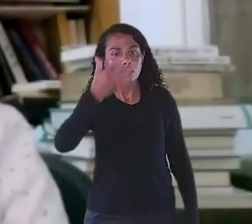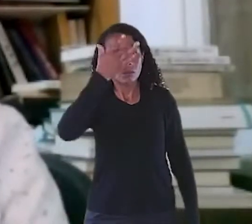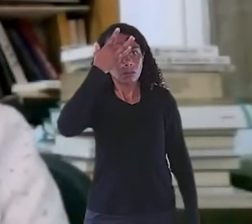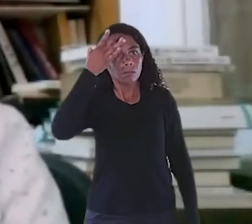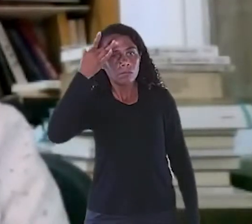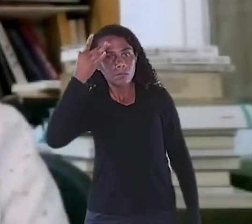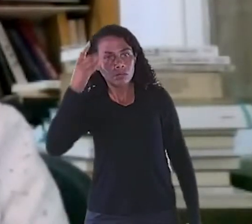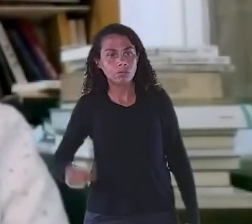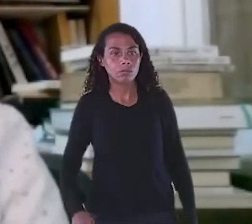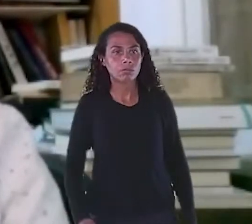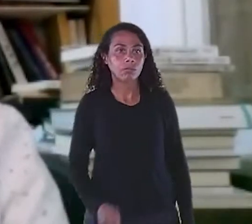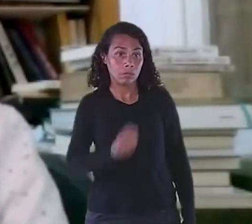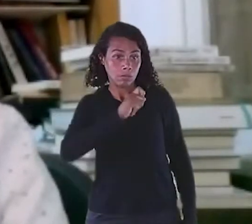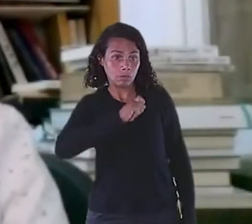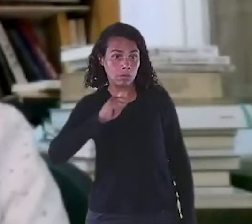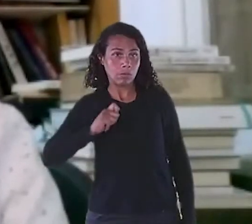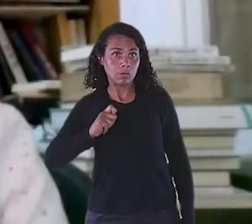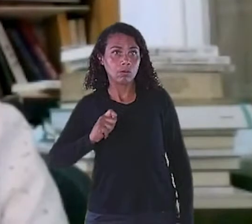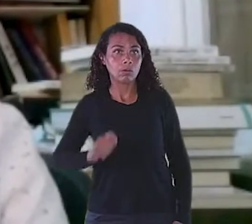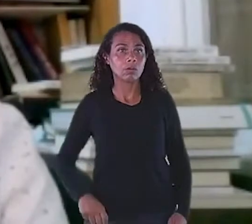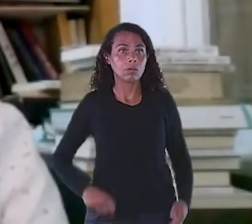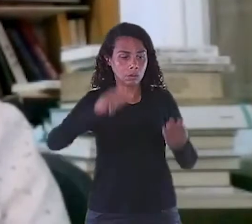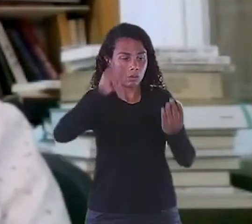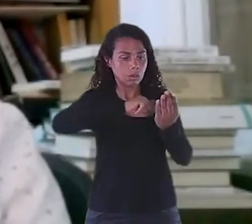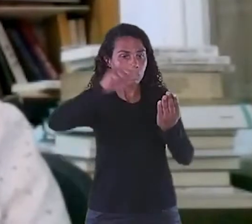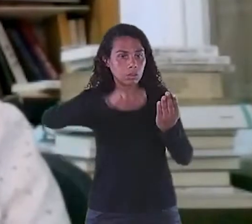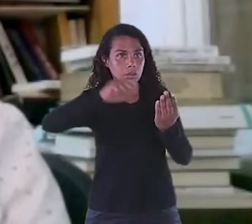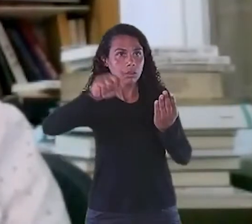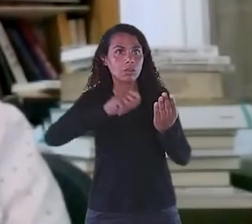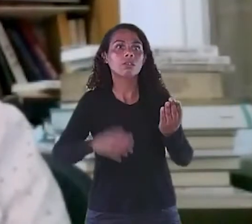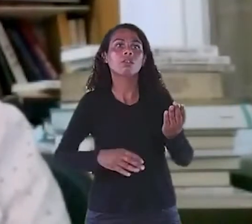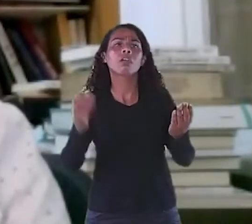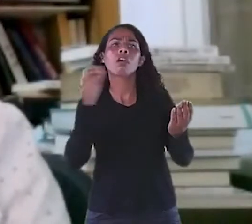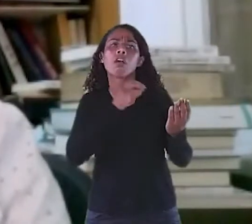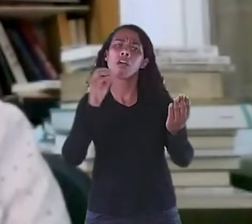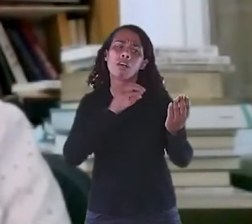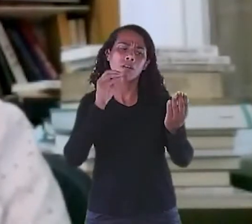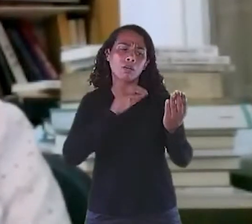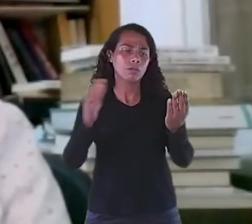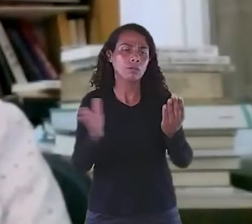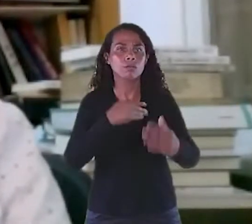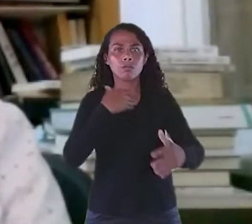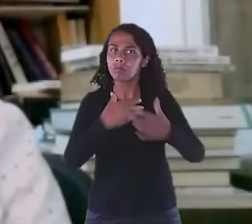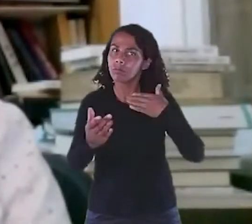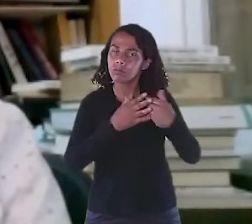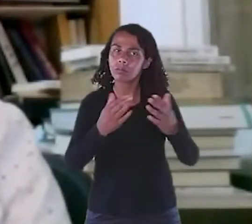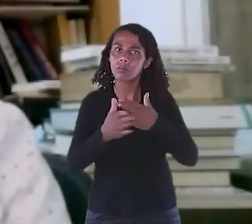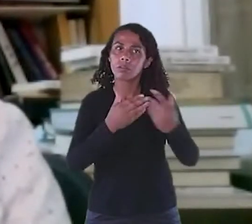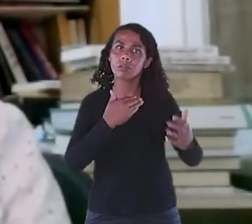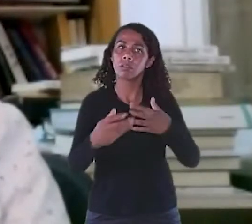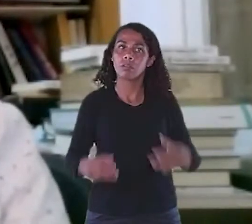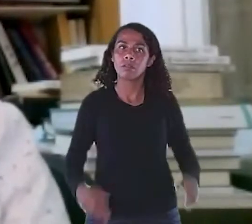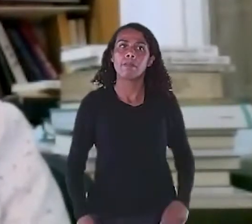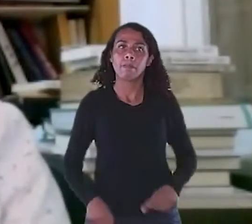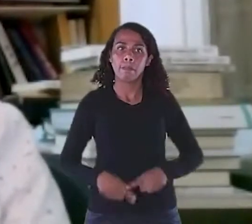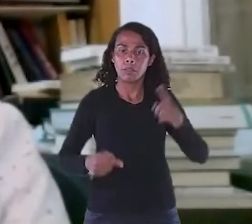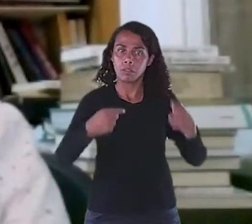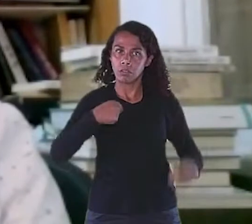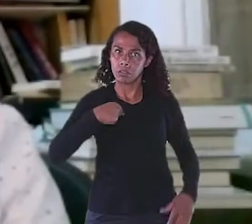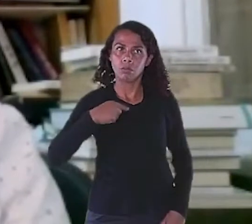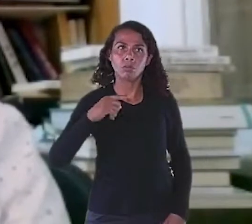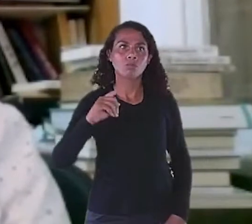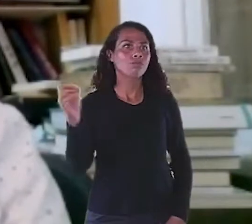consigo isso, sabe? Eu não tenho esse padrão assim, né? Enfim, então, eu percebi que